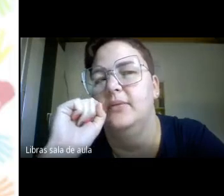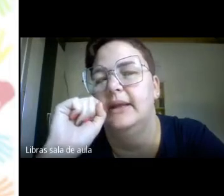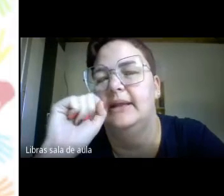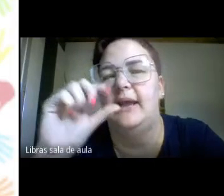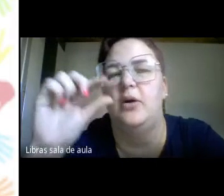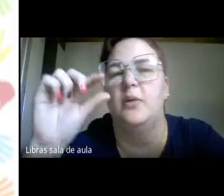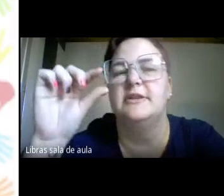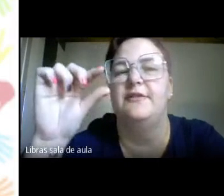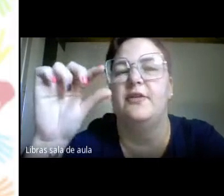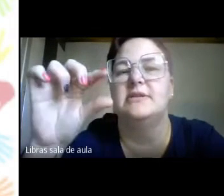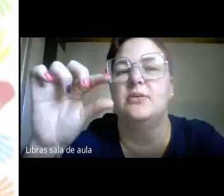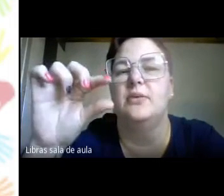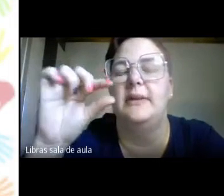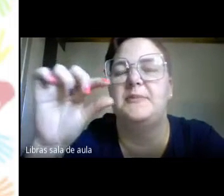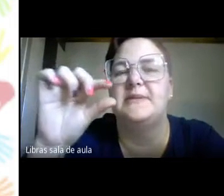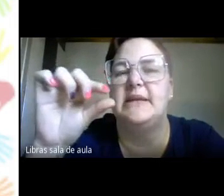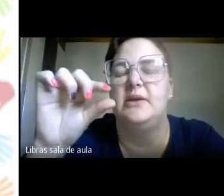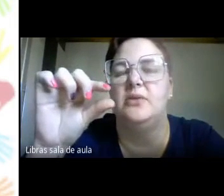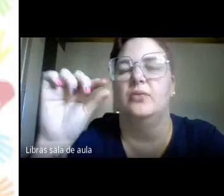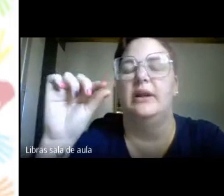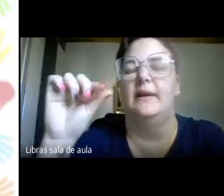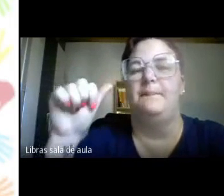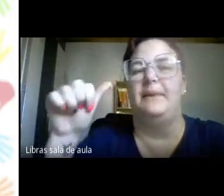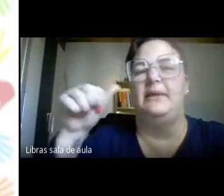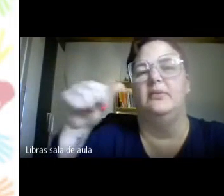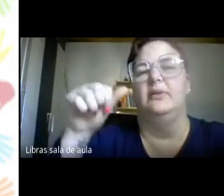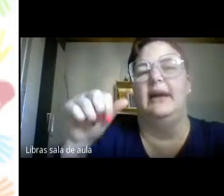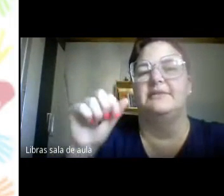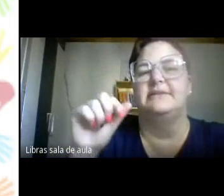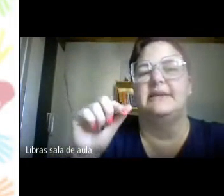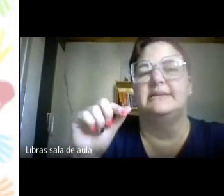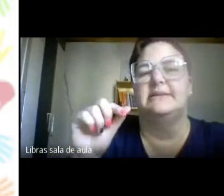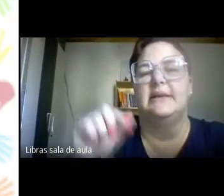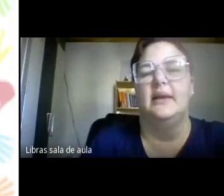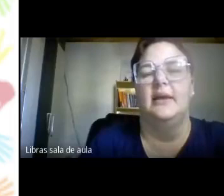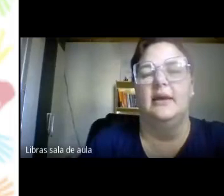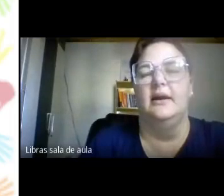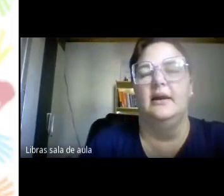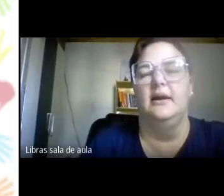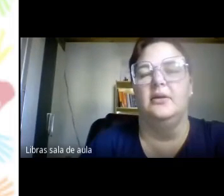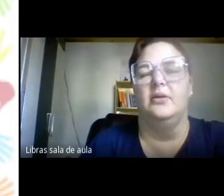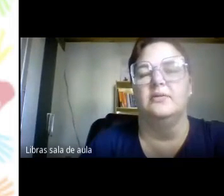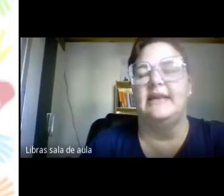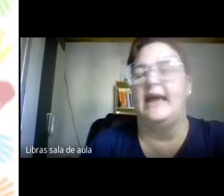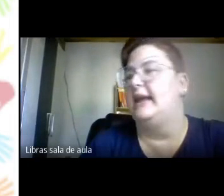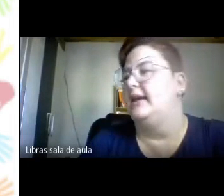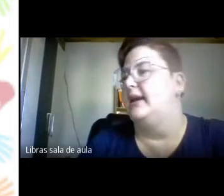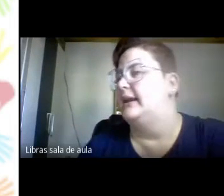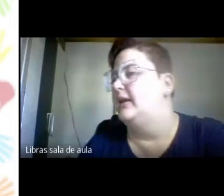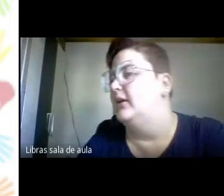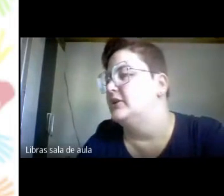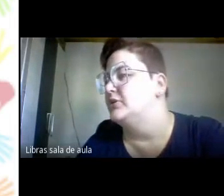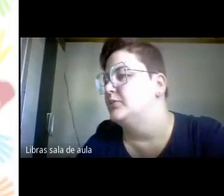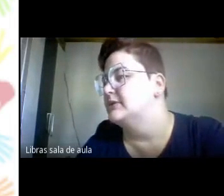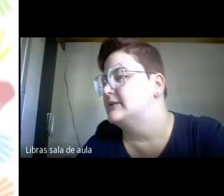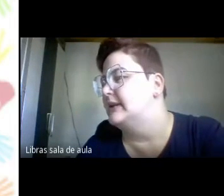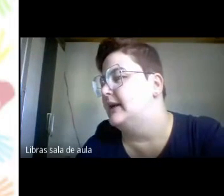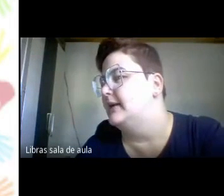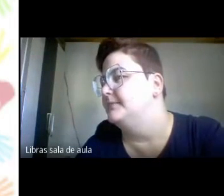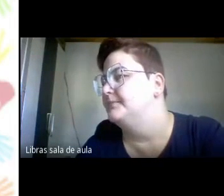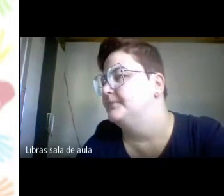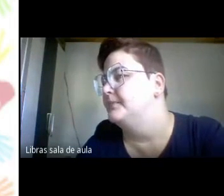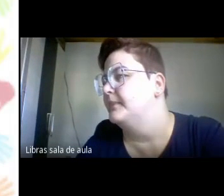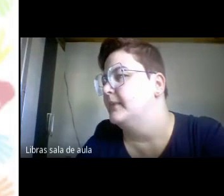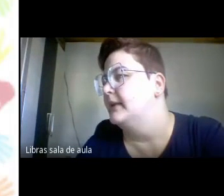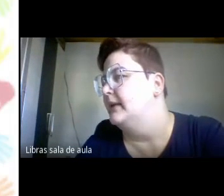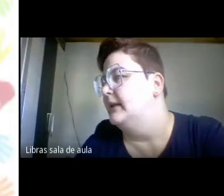Conseguiram? Tem como se fosse um clipezinho, um grampinho, aí vocês conseguem, aqui, ó, deixa eu